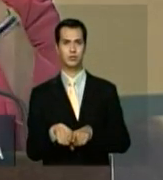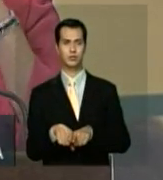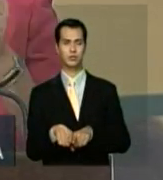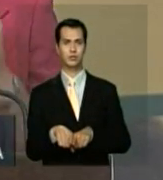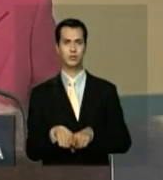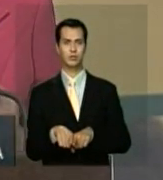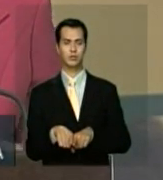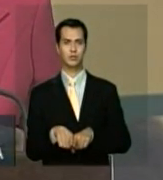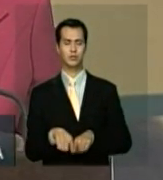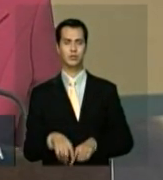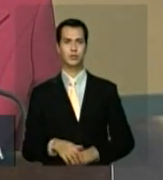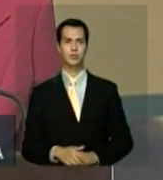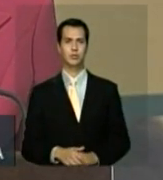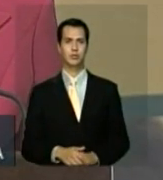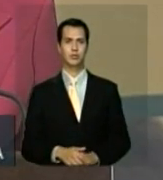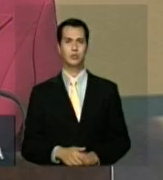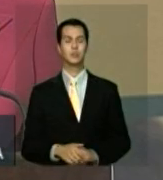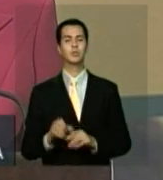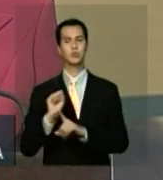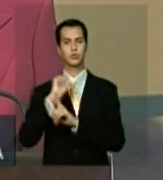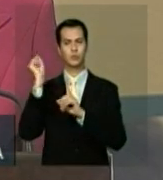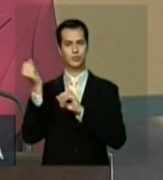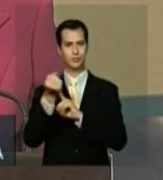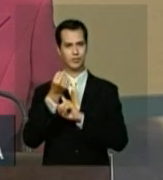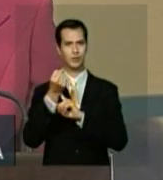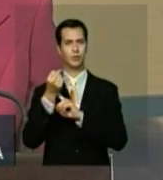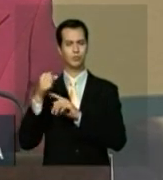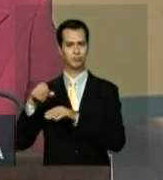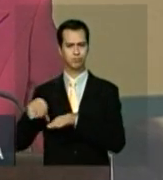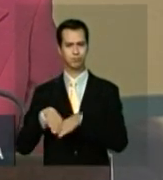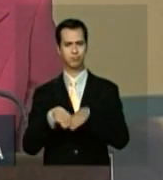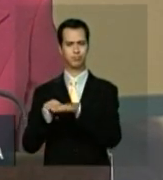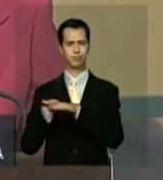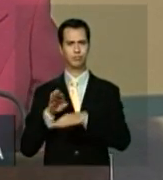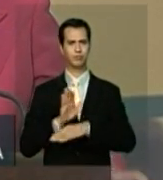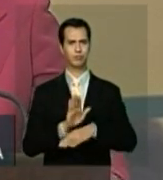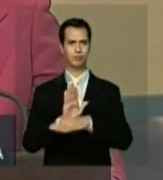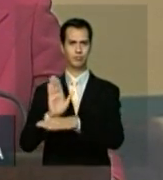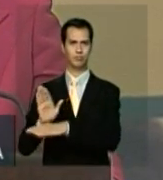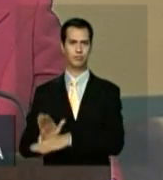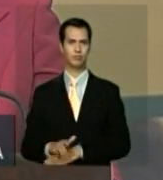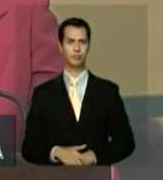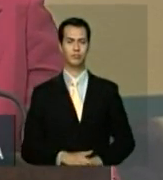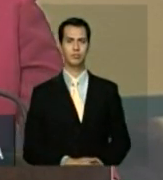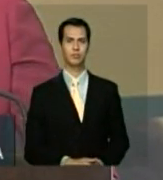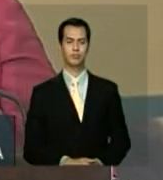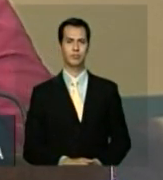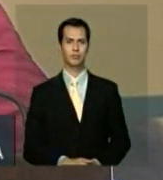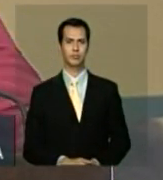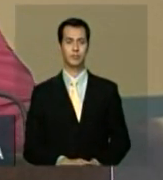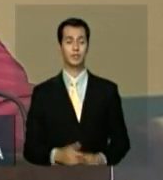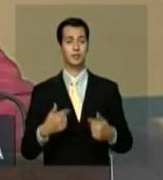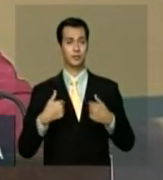e inquestionável justiça social eu queria dizer